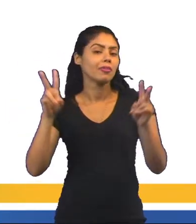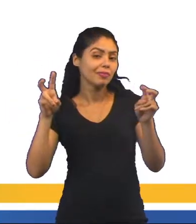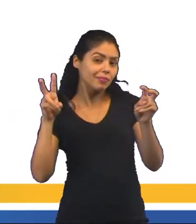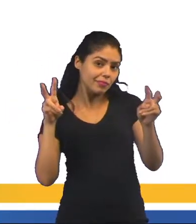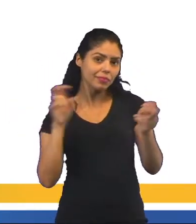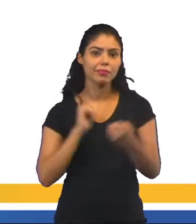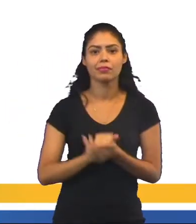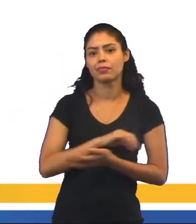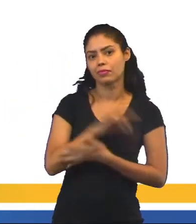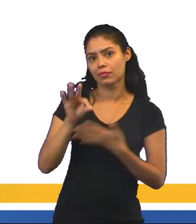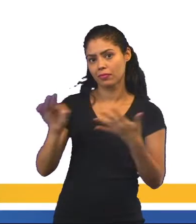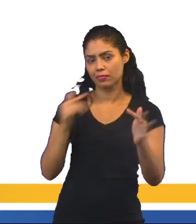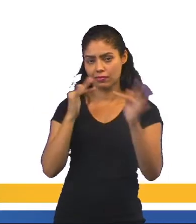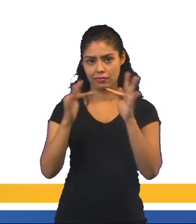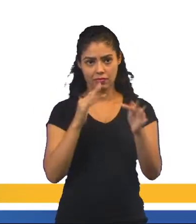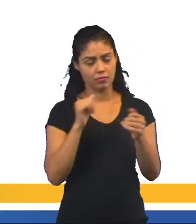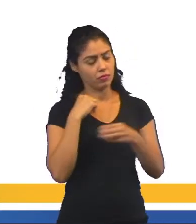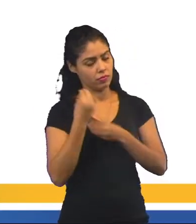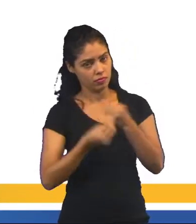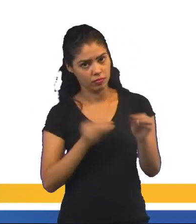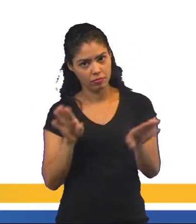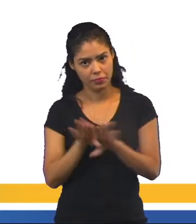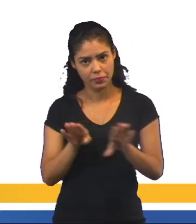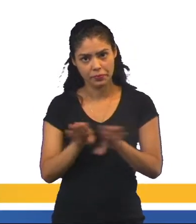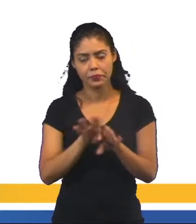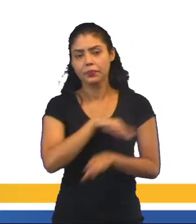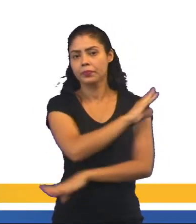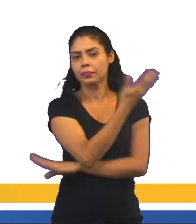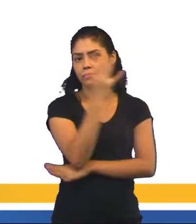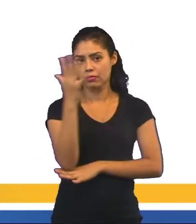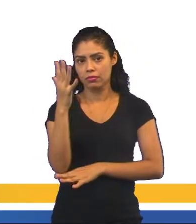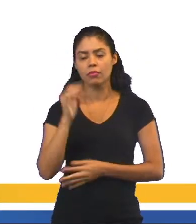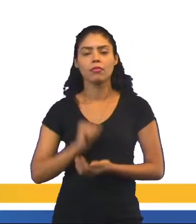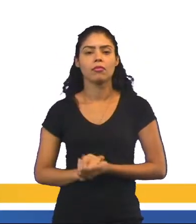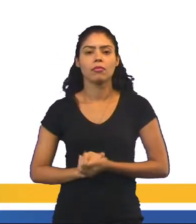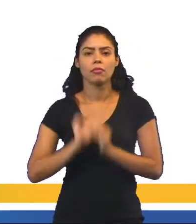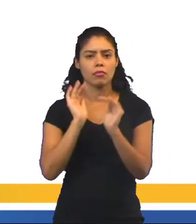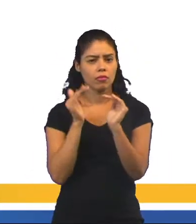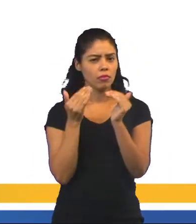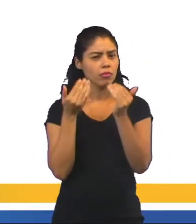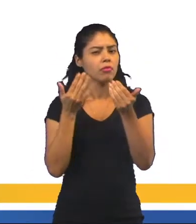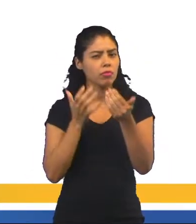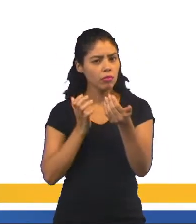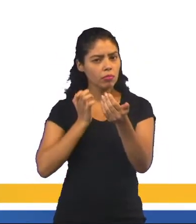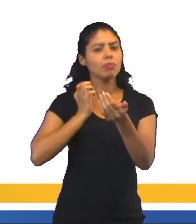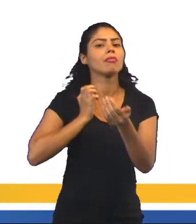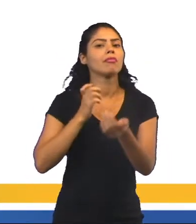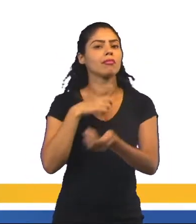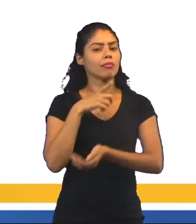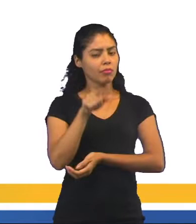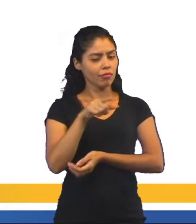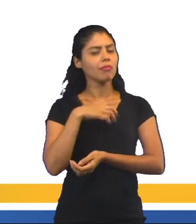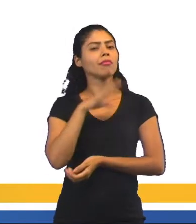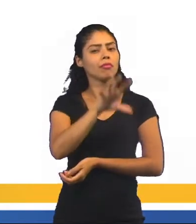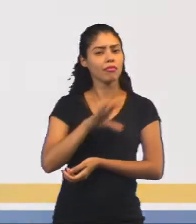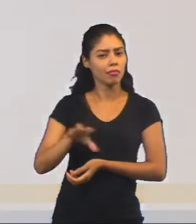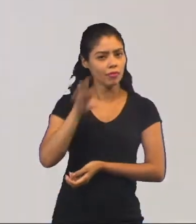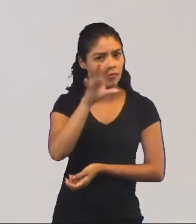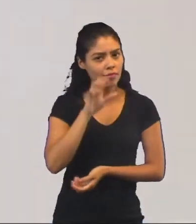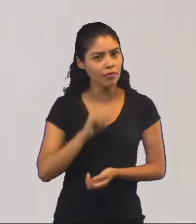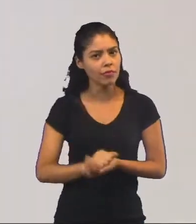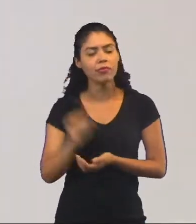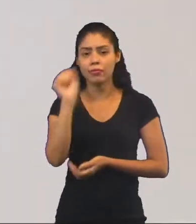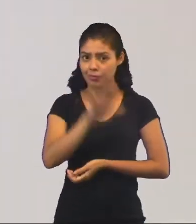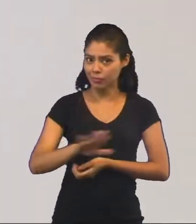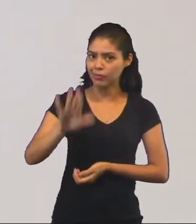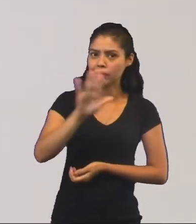sobre os aspectos físicos, ou também chamado aspectos naturais, e qual a riqueza que essa região tem.